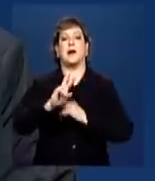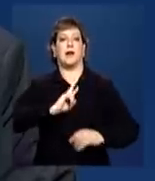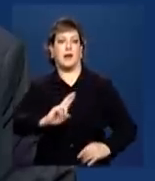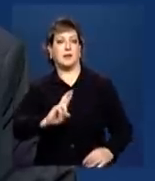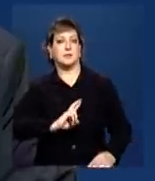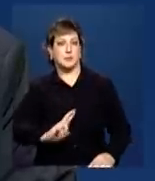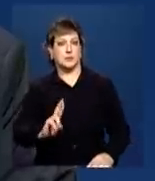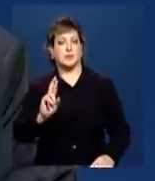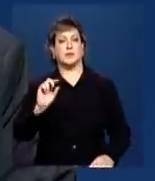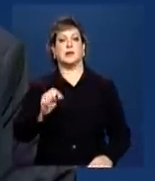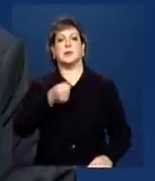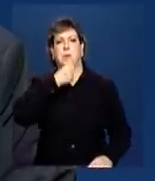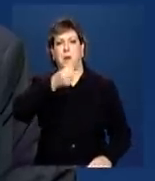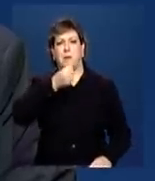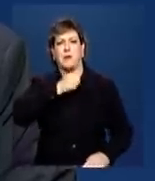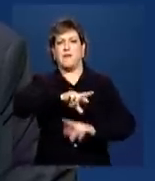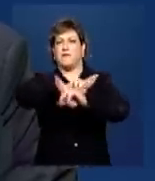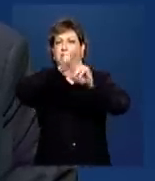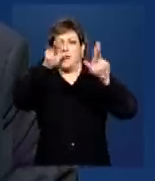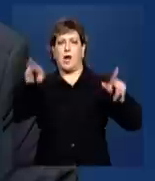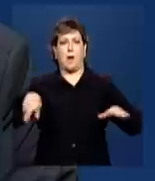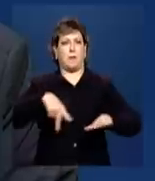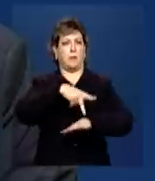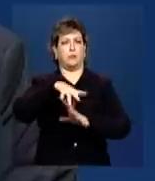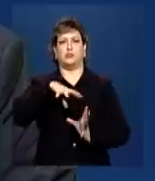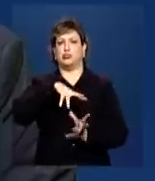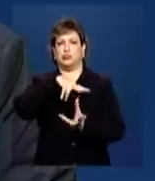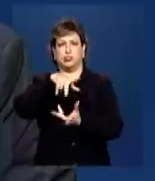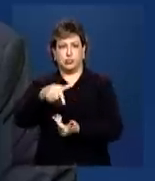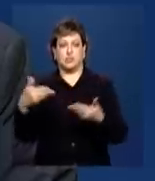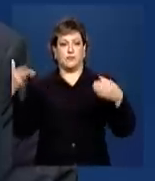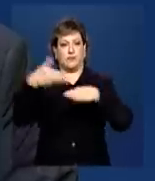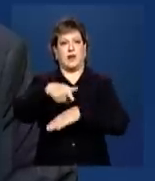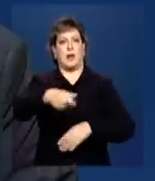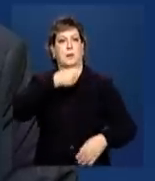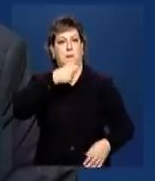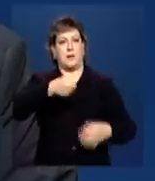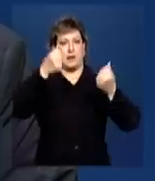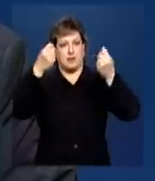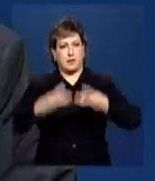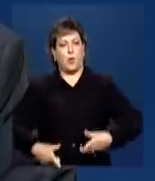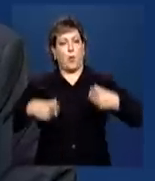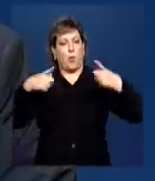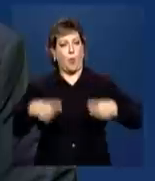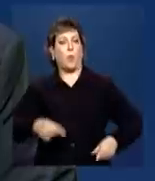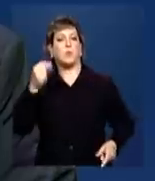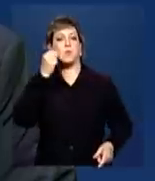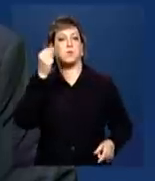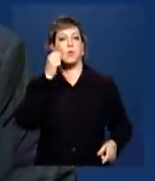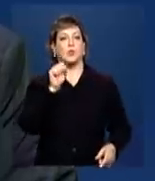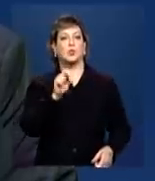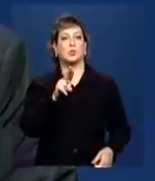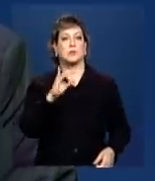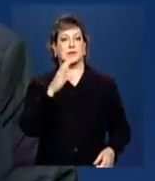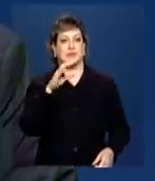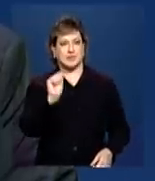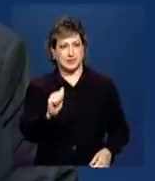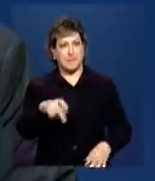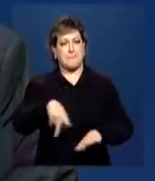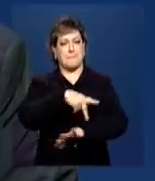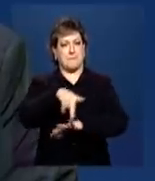Há repórteres de várias partes do mundo participando dessa entrevista coletiva em Zurique, na Suíça. E a primeira pergunta